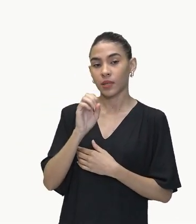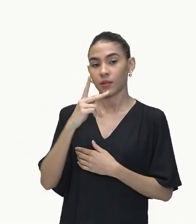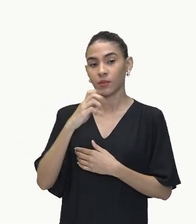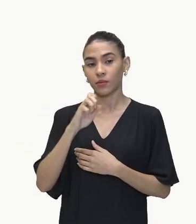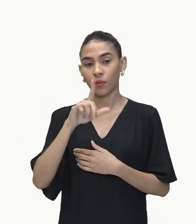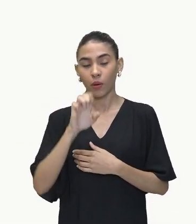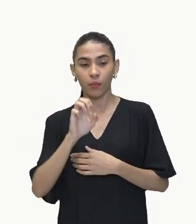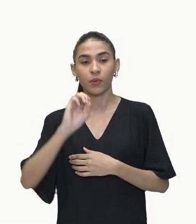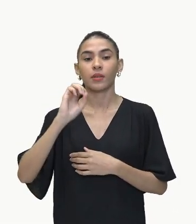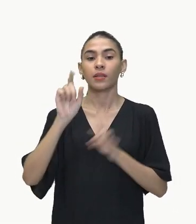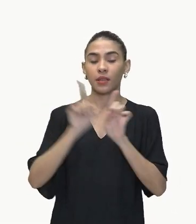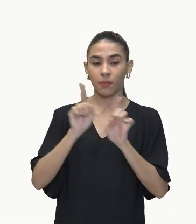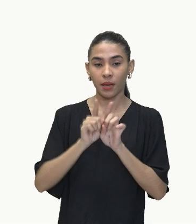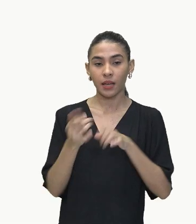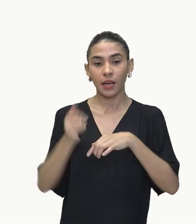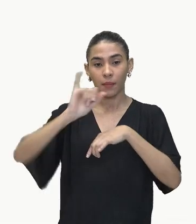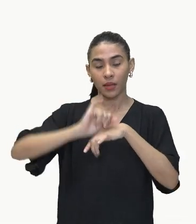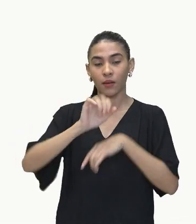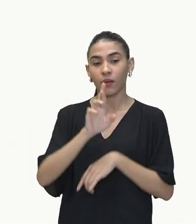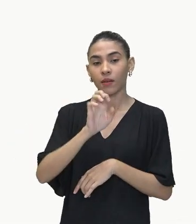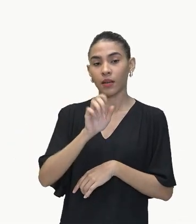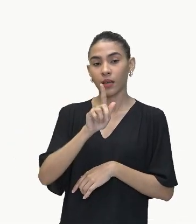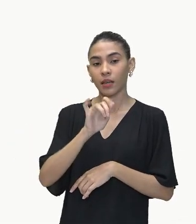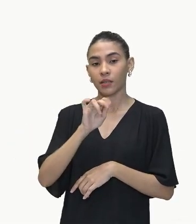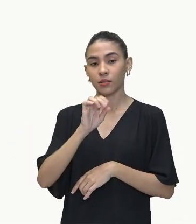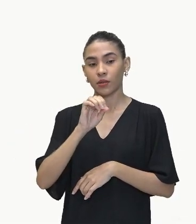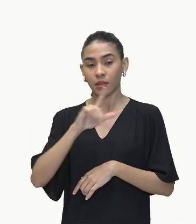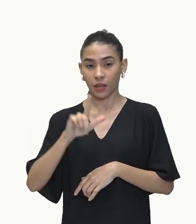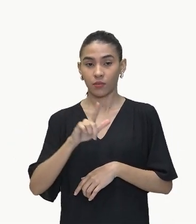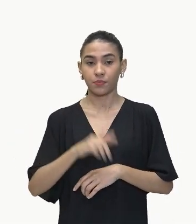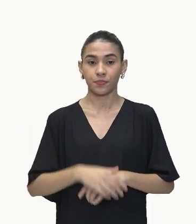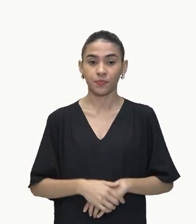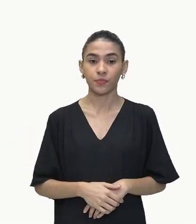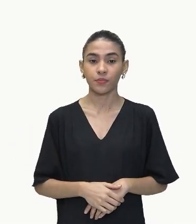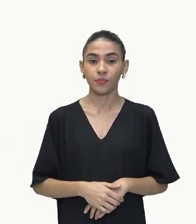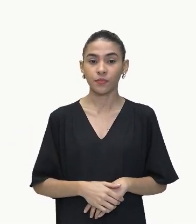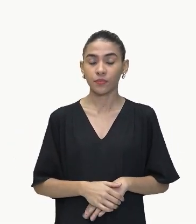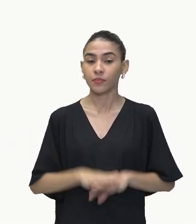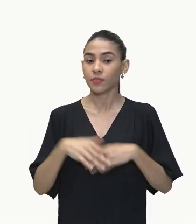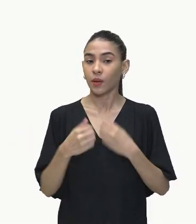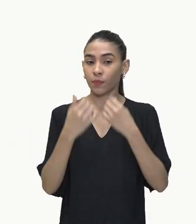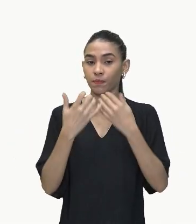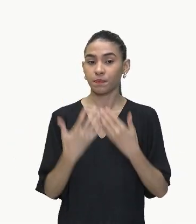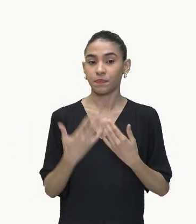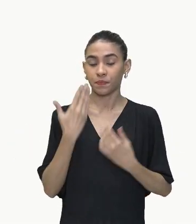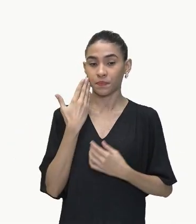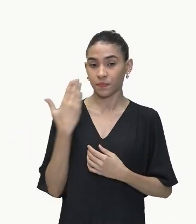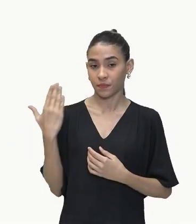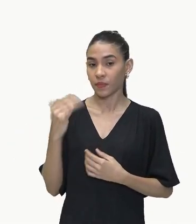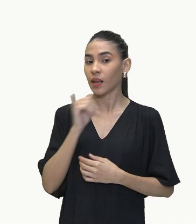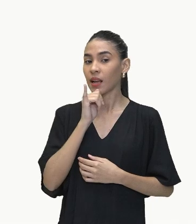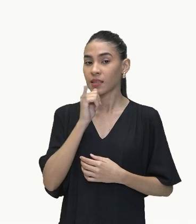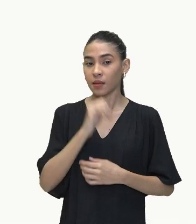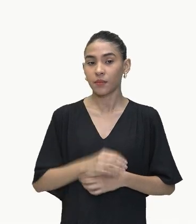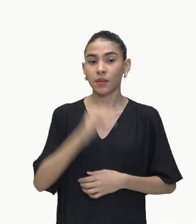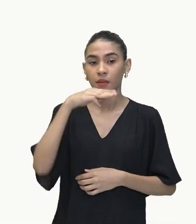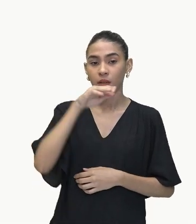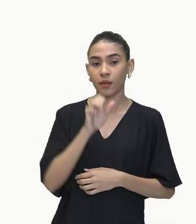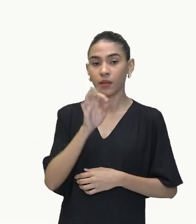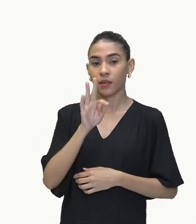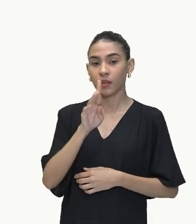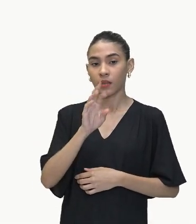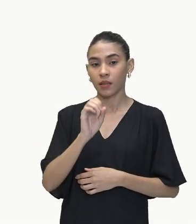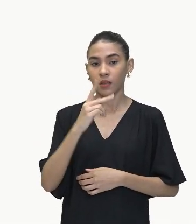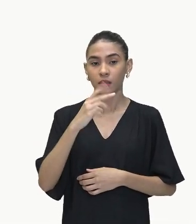mais capitais regionais e assim por diante, tá bom? Então, só para dar um exemplo, aqui no item metrópole,